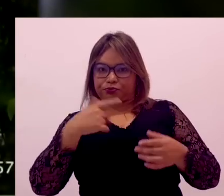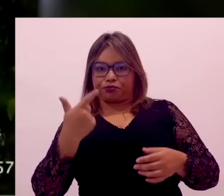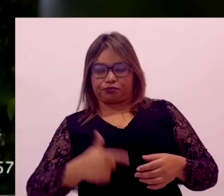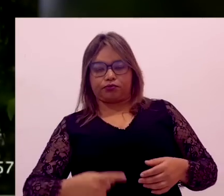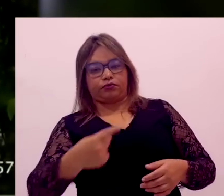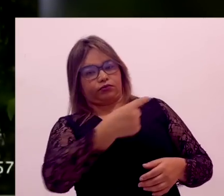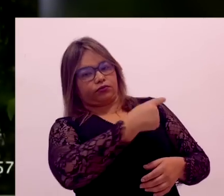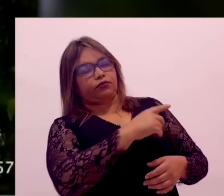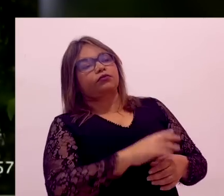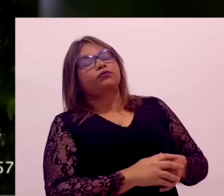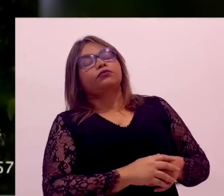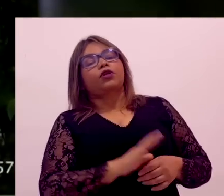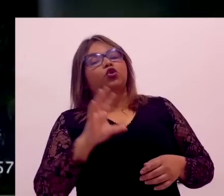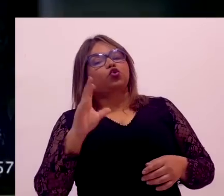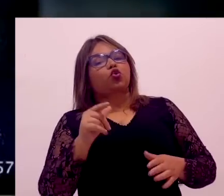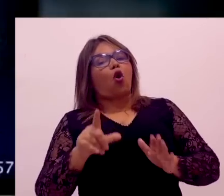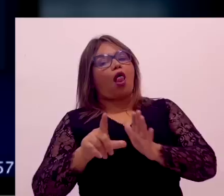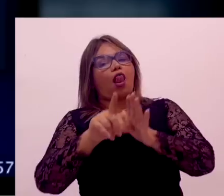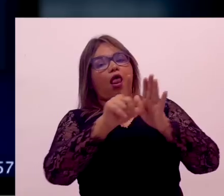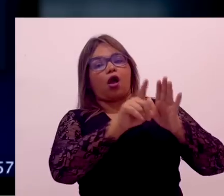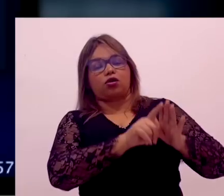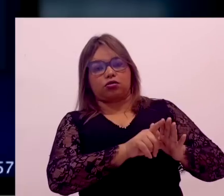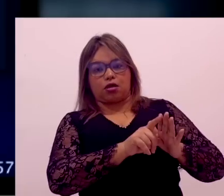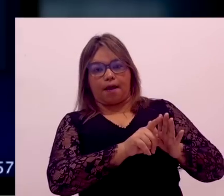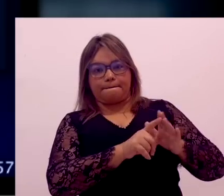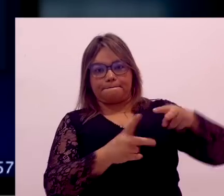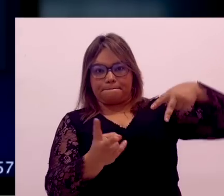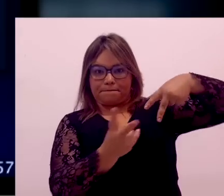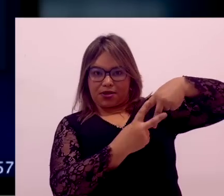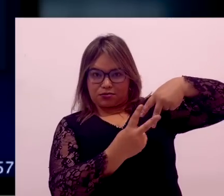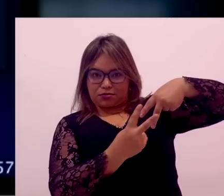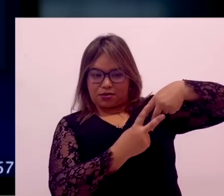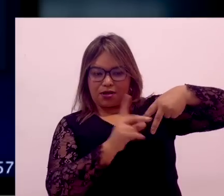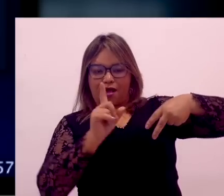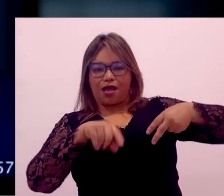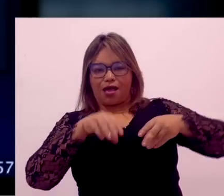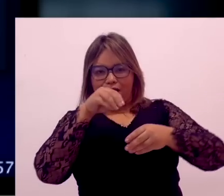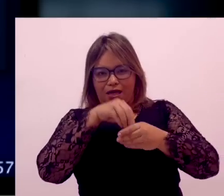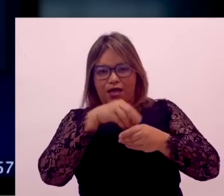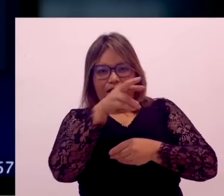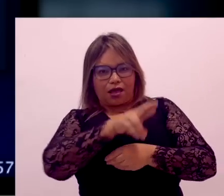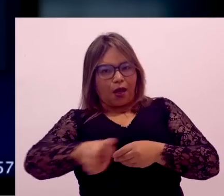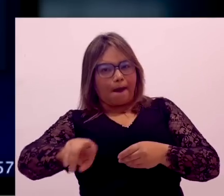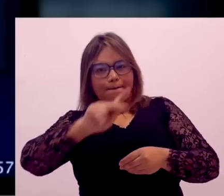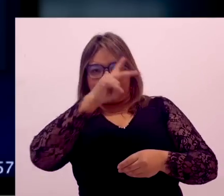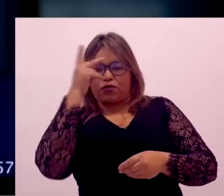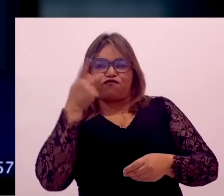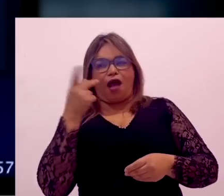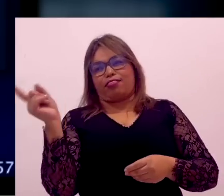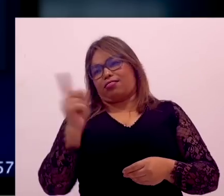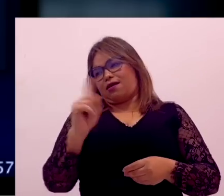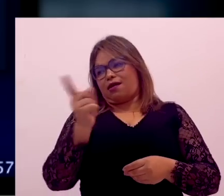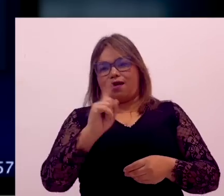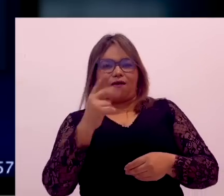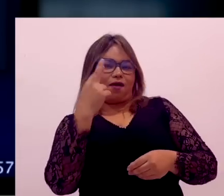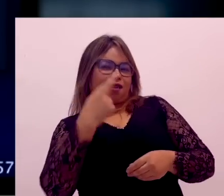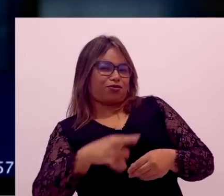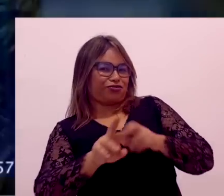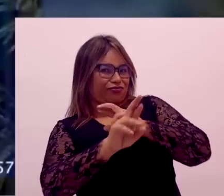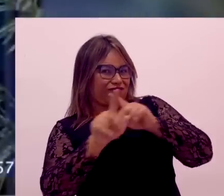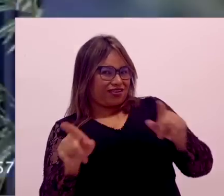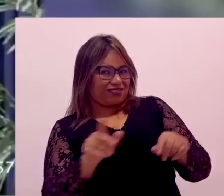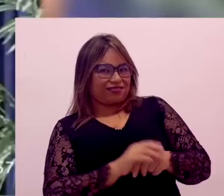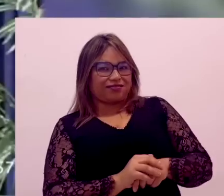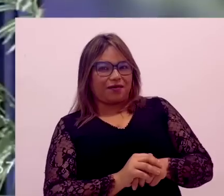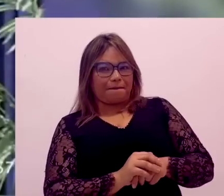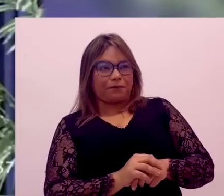Mas eles dizem que não é um templo de religião. Mas aqui, Morais e Dogma diz, é um templo de religião. E suas